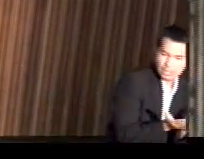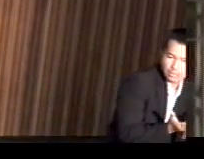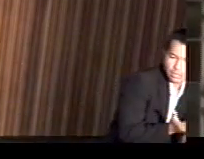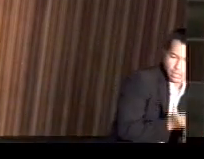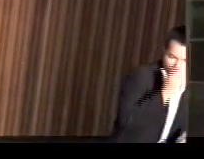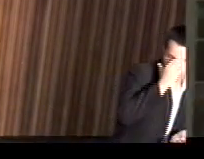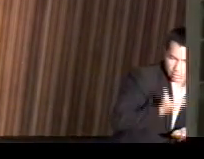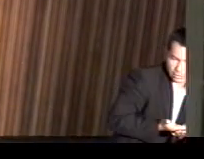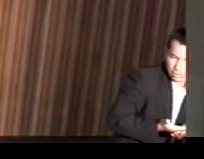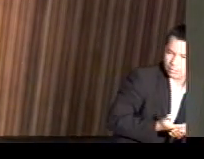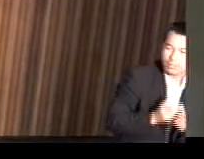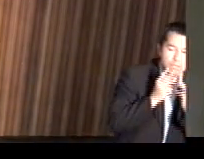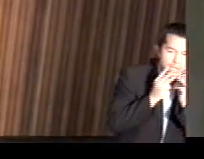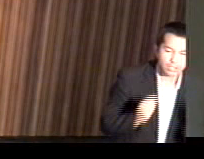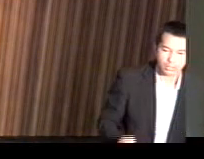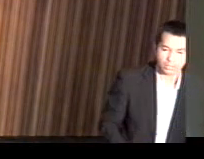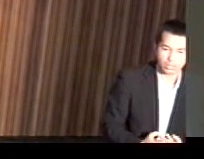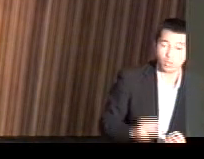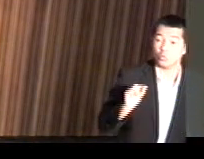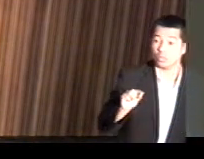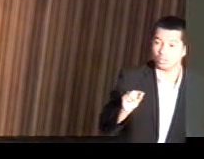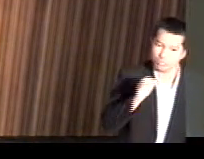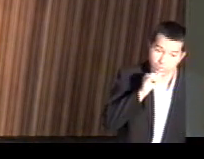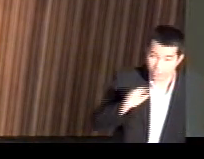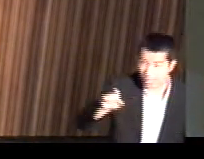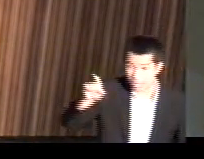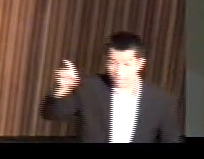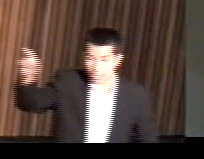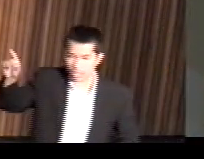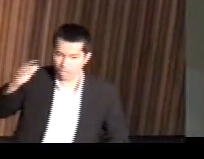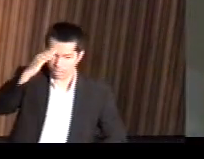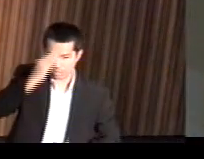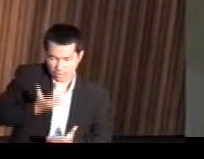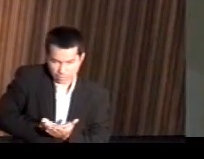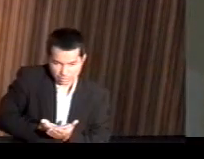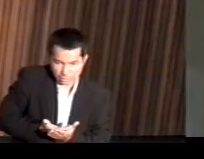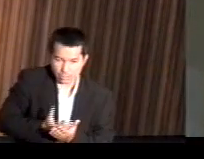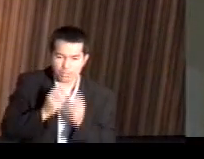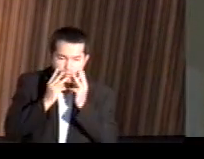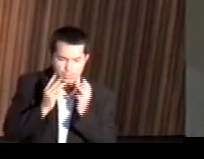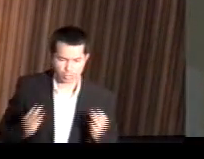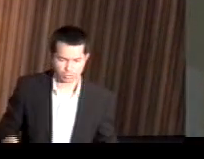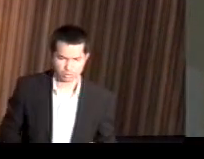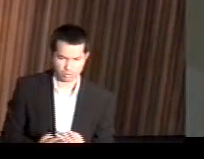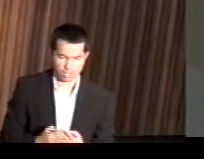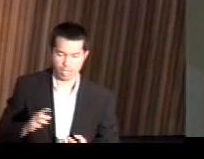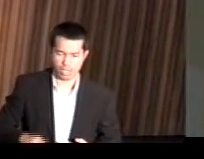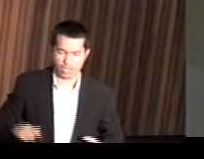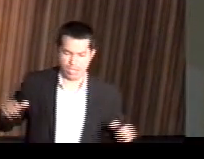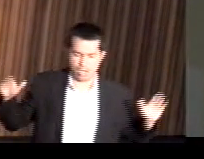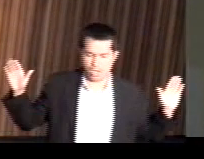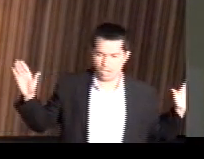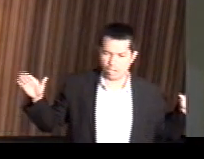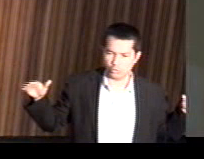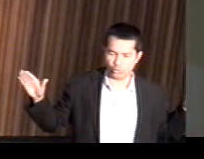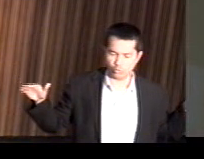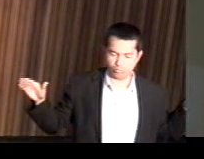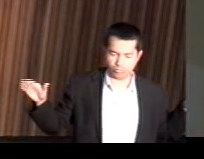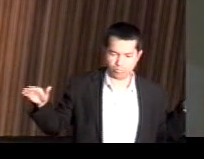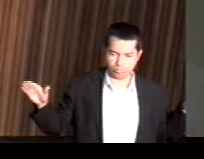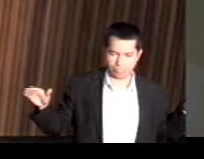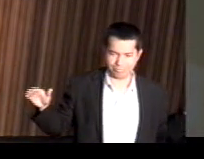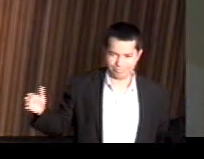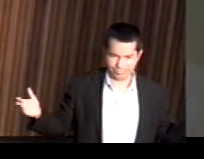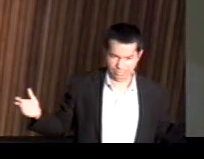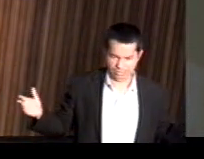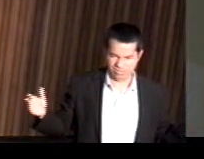Melquisedeque era um anjo que tomou forma humana por um tempo durante o tempo de Abraão. Mas eu tenho dificuldade de